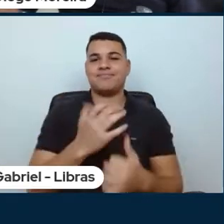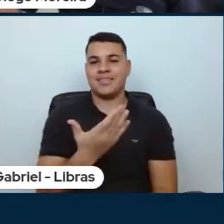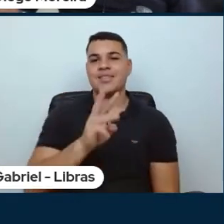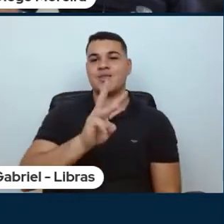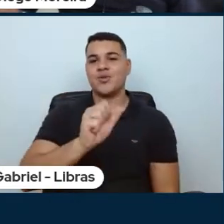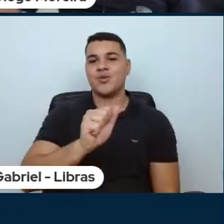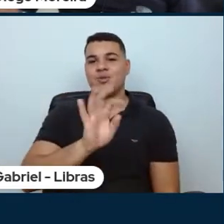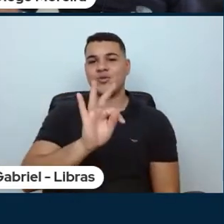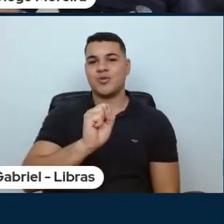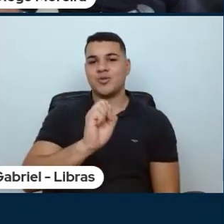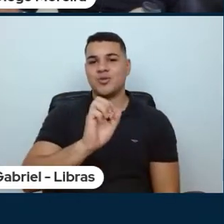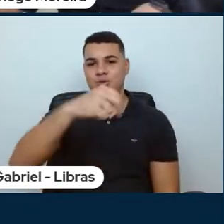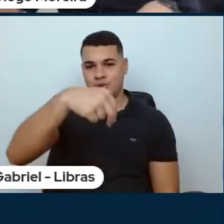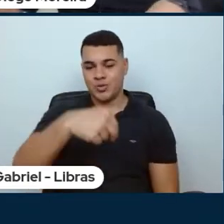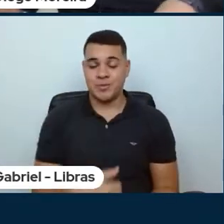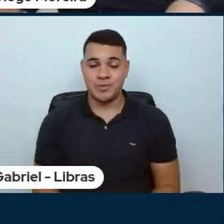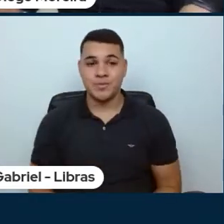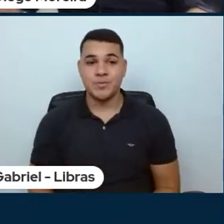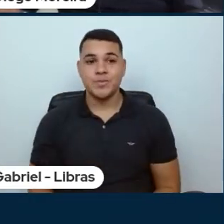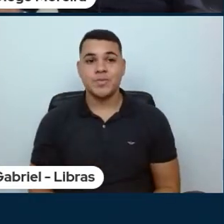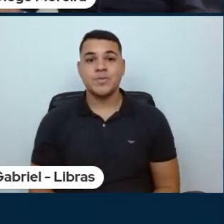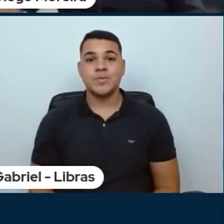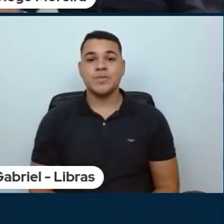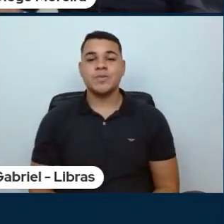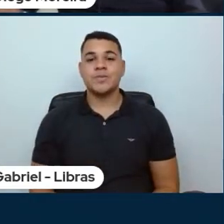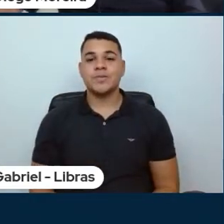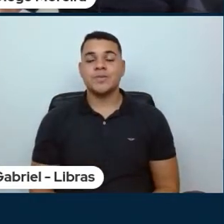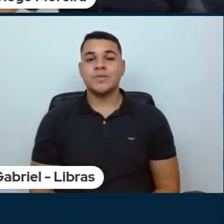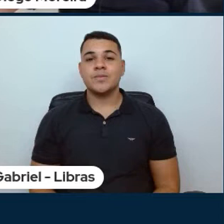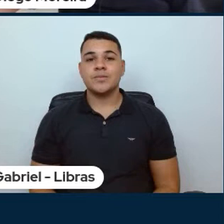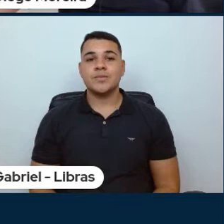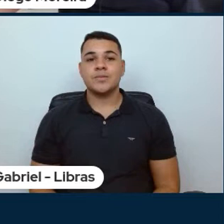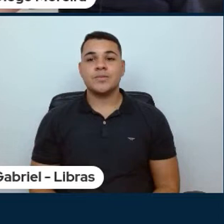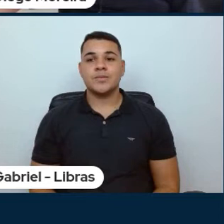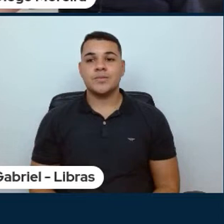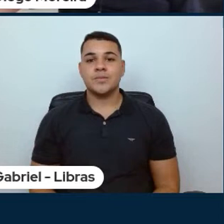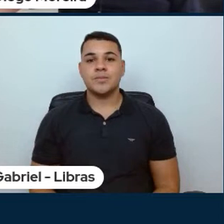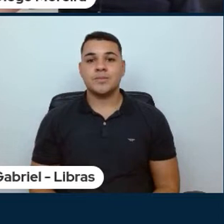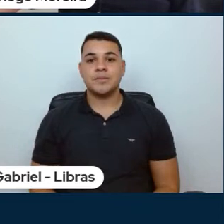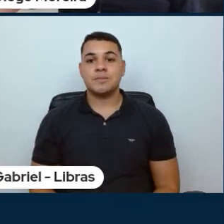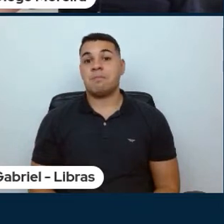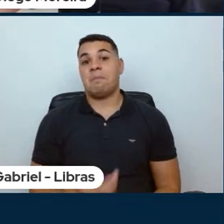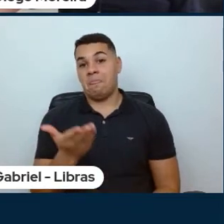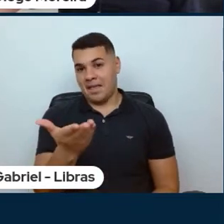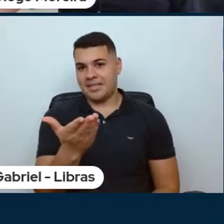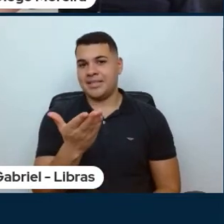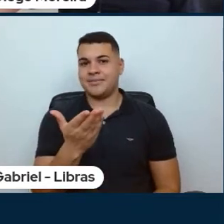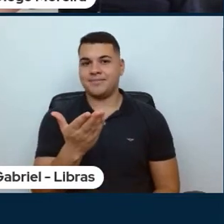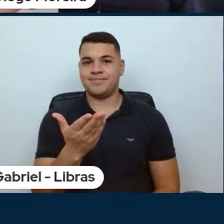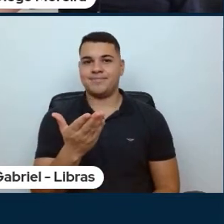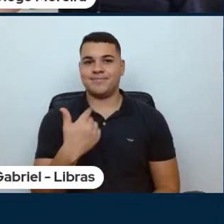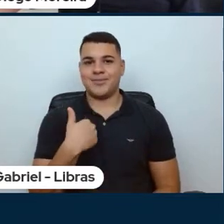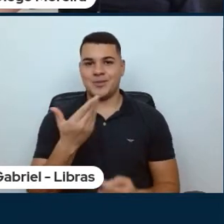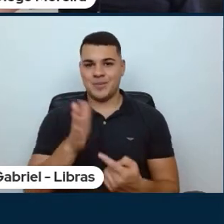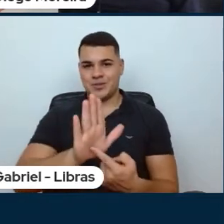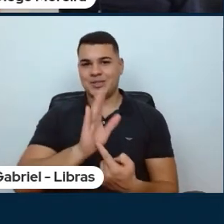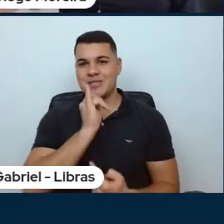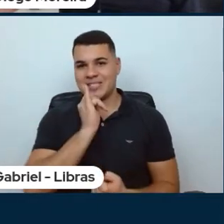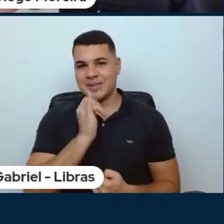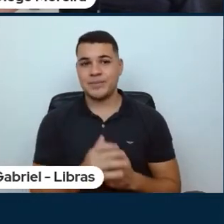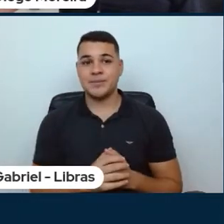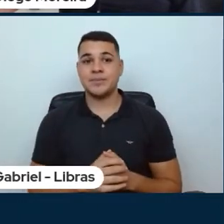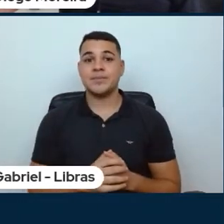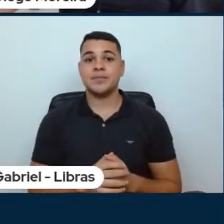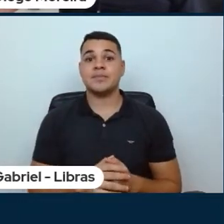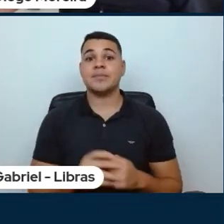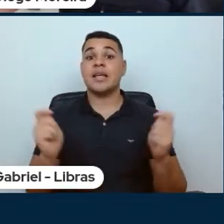que eu tô fazendo a apresentação para vocês, tá. E aqui nesse exemplo, a gente consegue fazer, né,